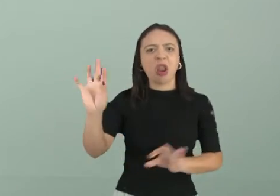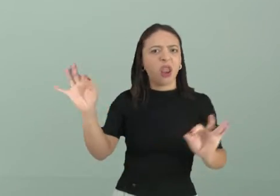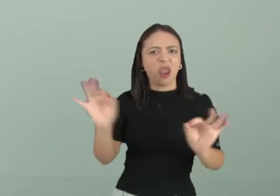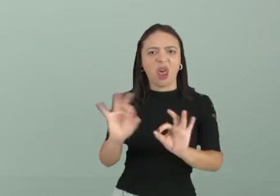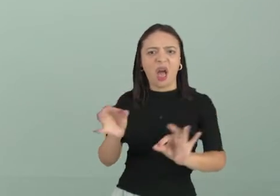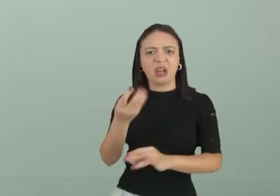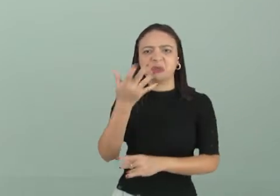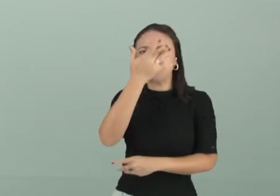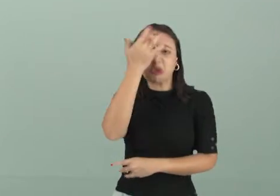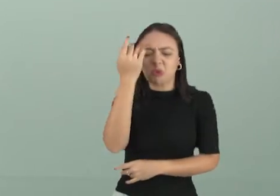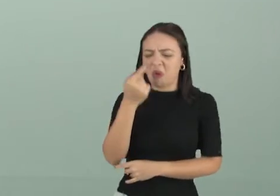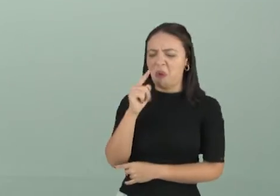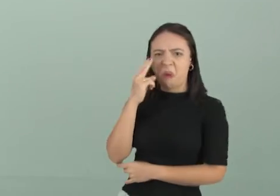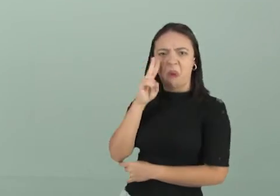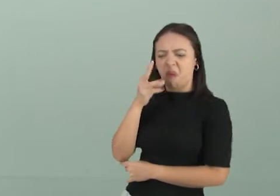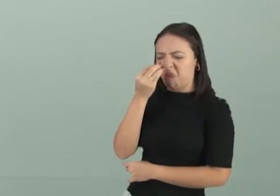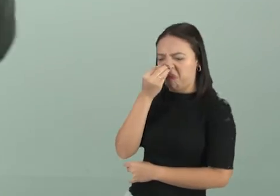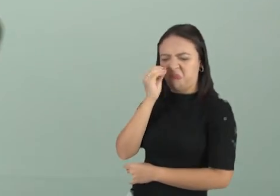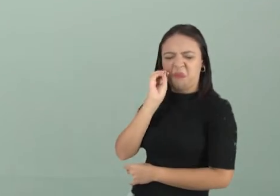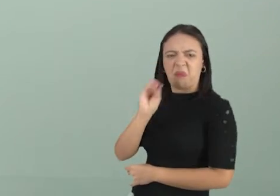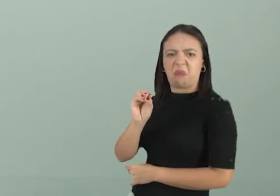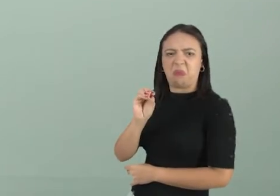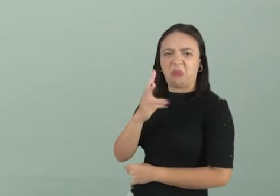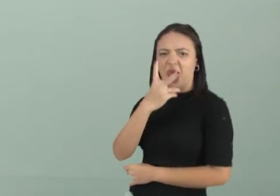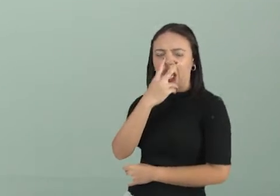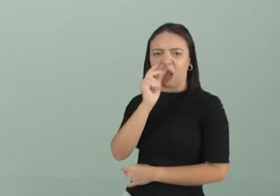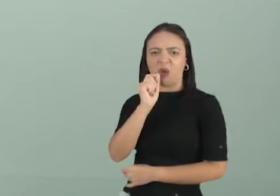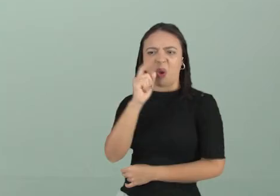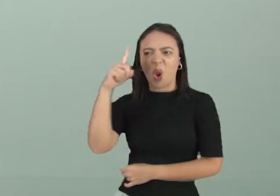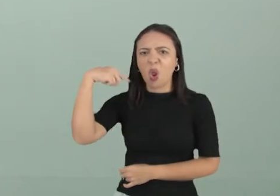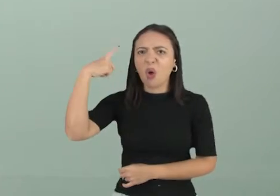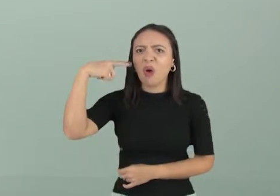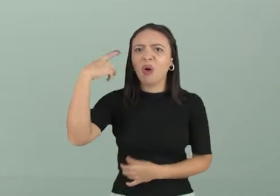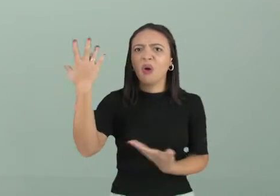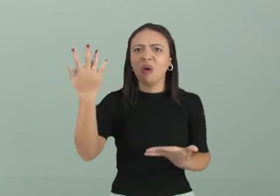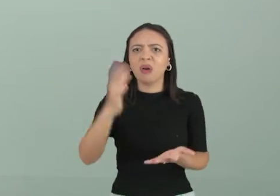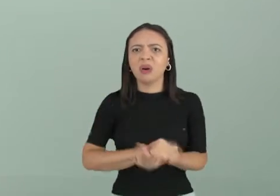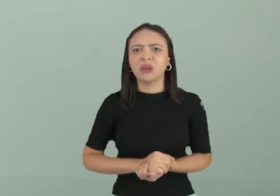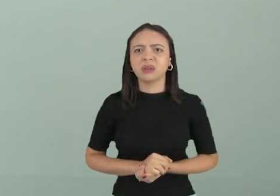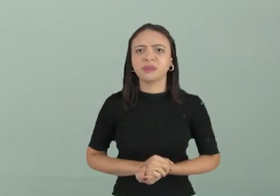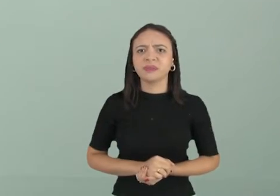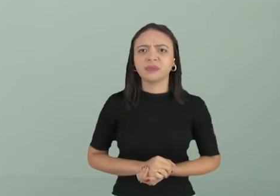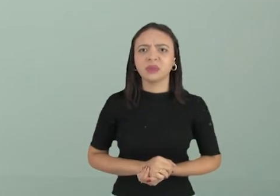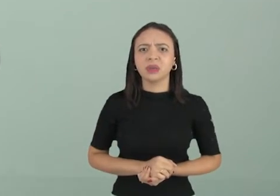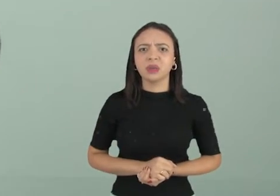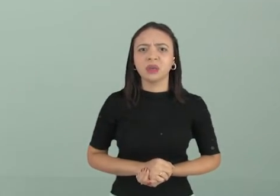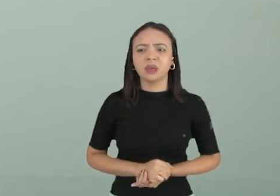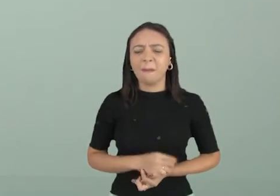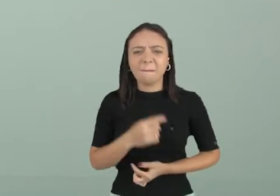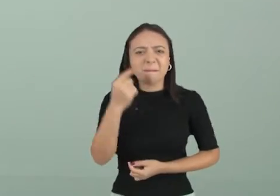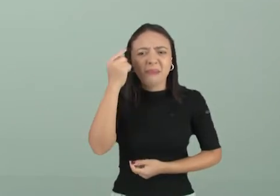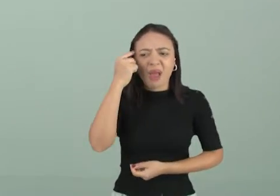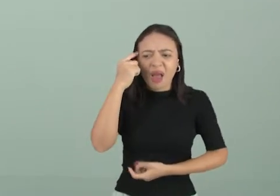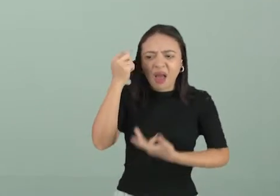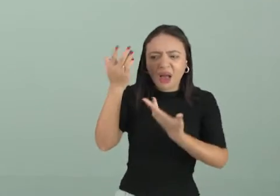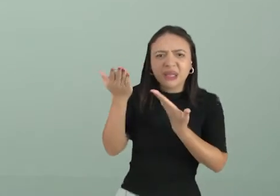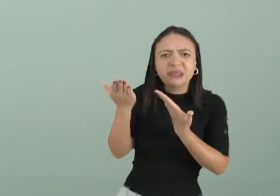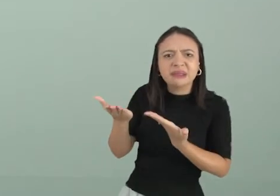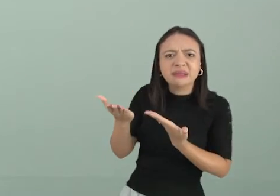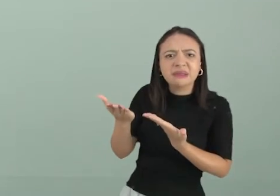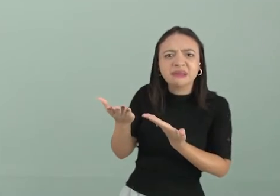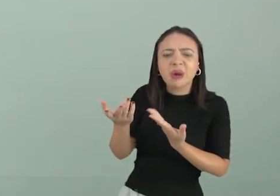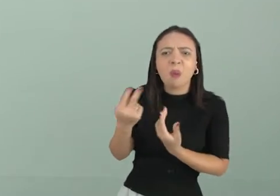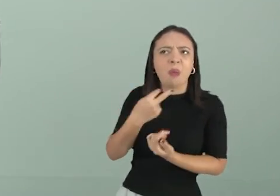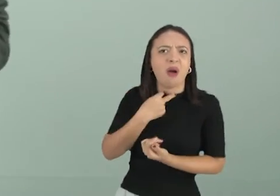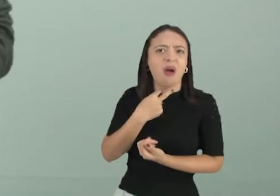desvalorizada, né? As pessoas achavam que aquilo era uma loucura, que não dava-se para pensar desse jeito, que aquilo era um